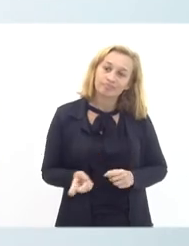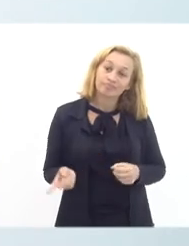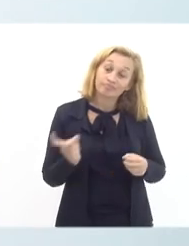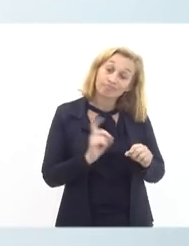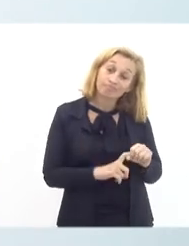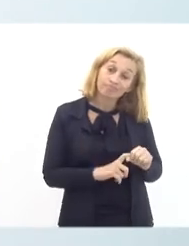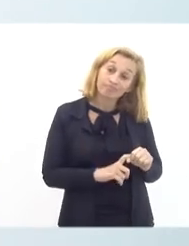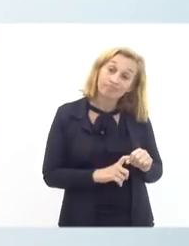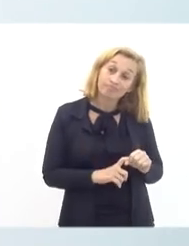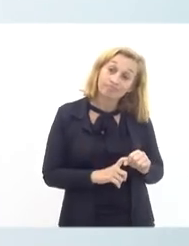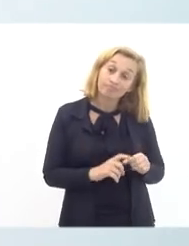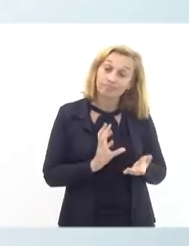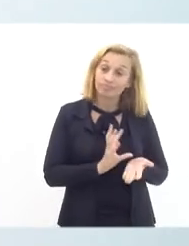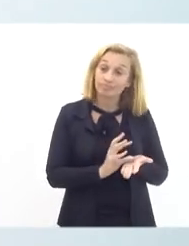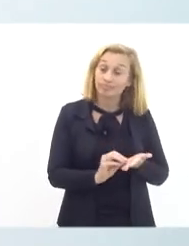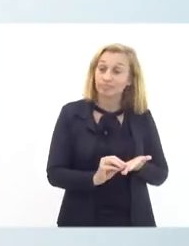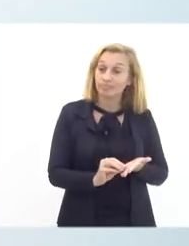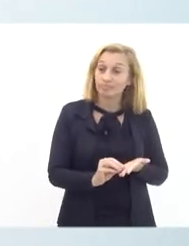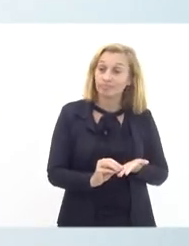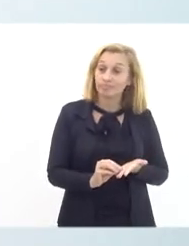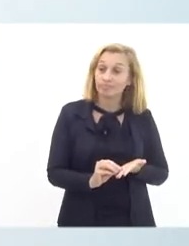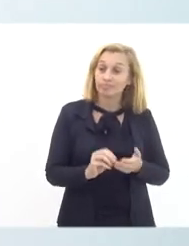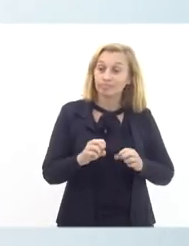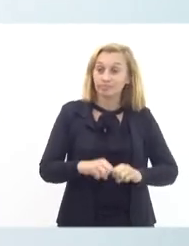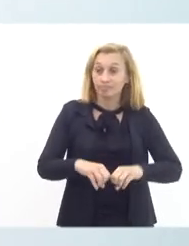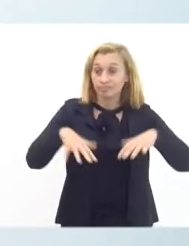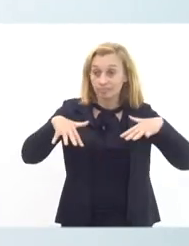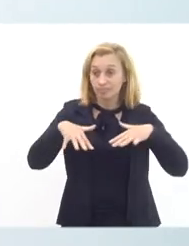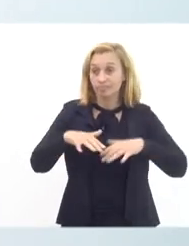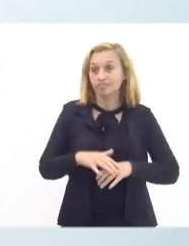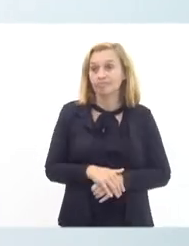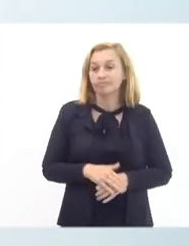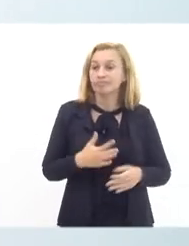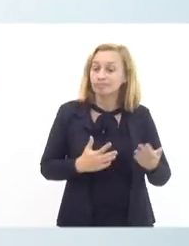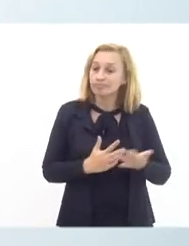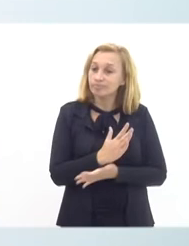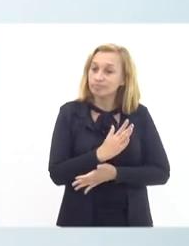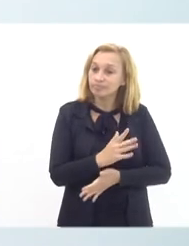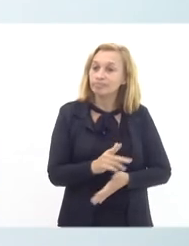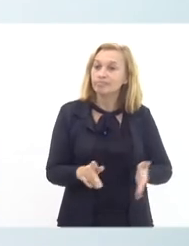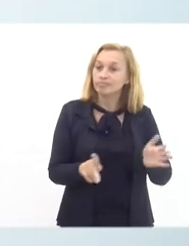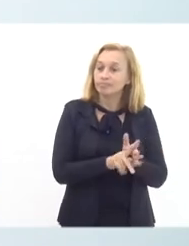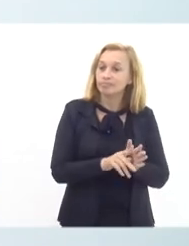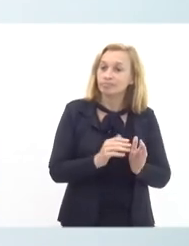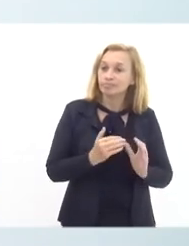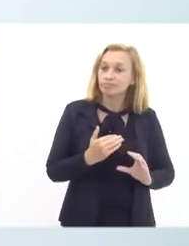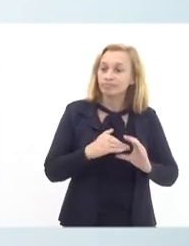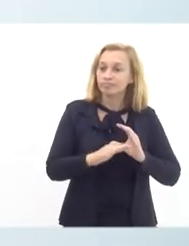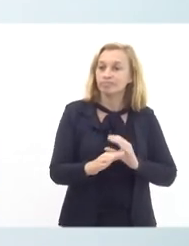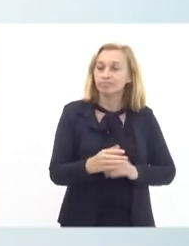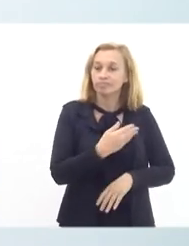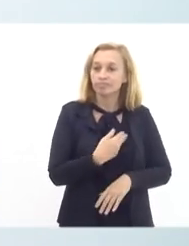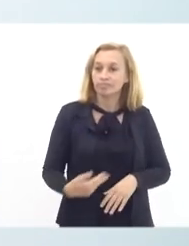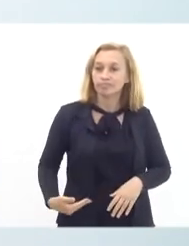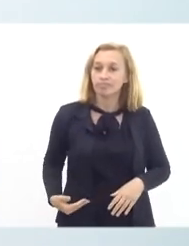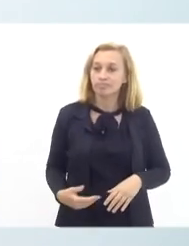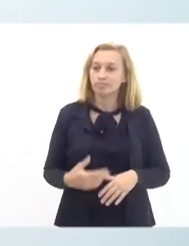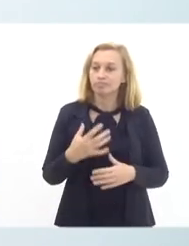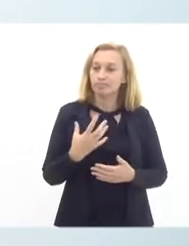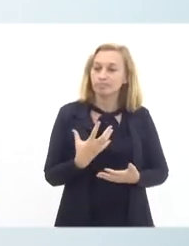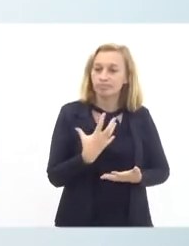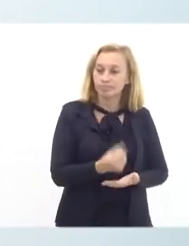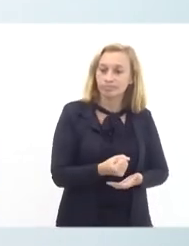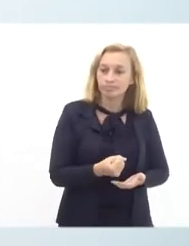voltar para a pauta no plenário, aprovar o projeto, encaminhar para o nosso governador para sancionar